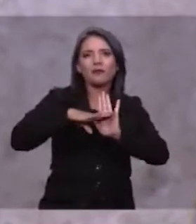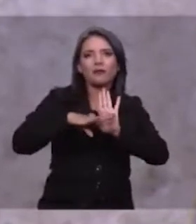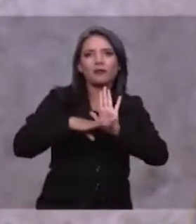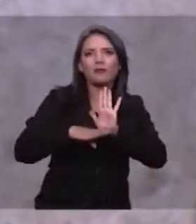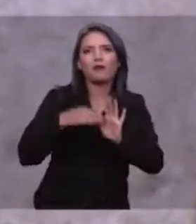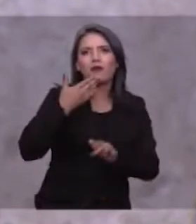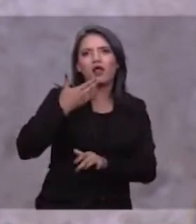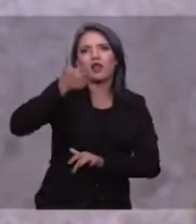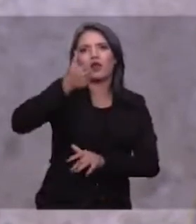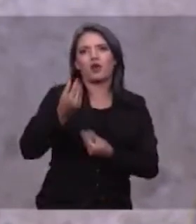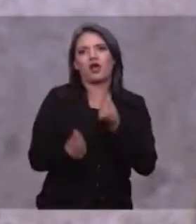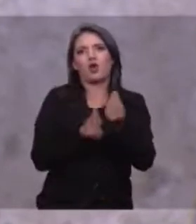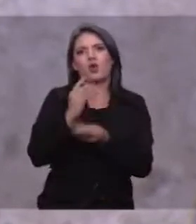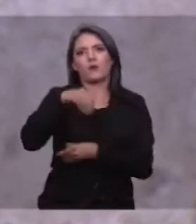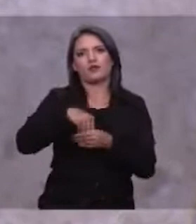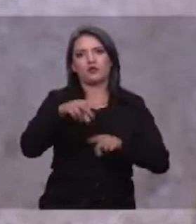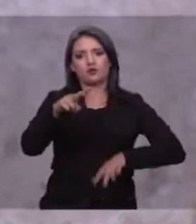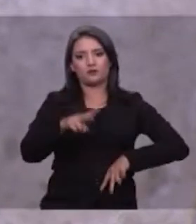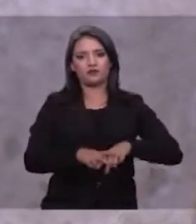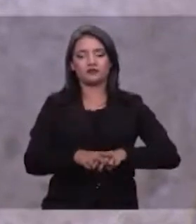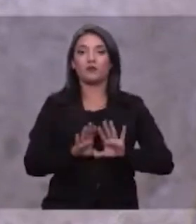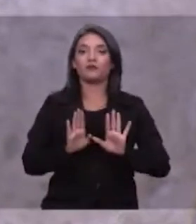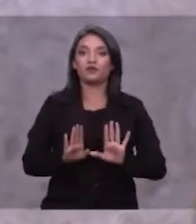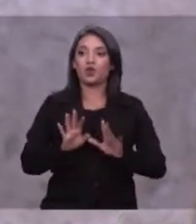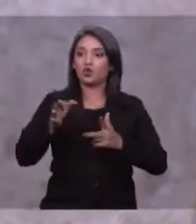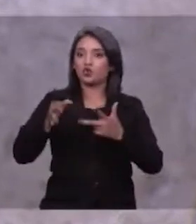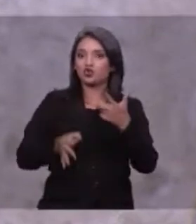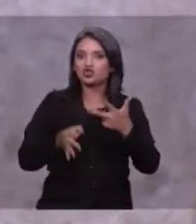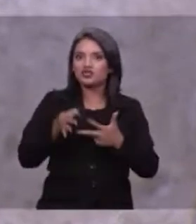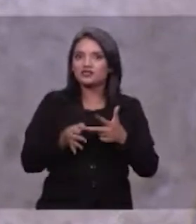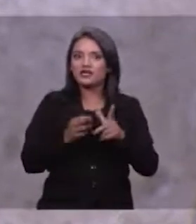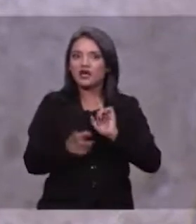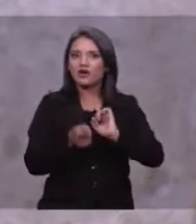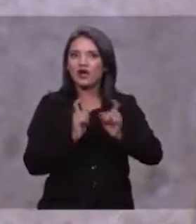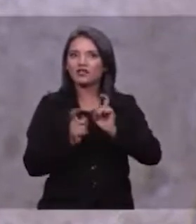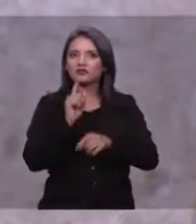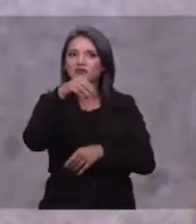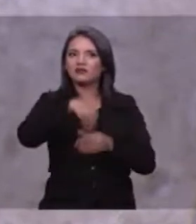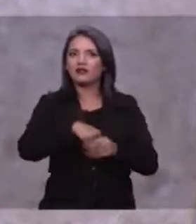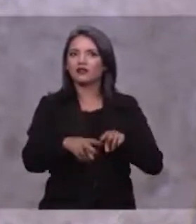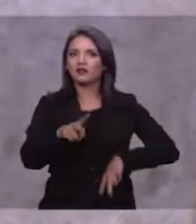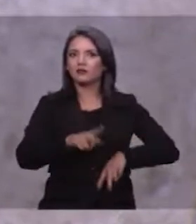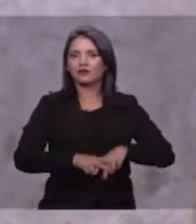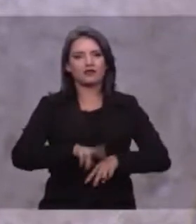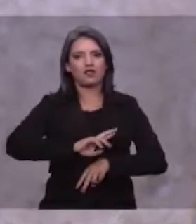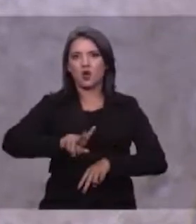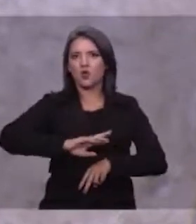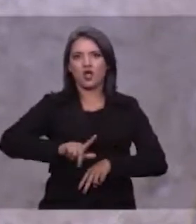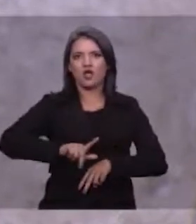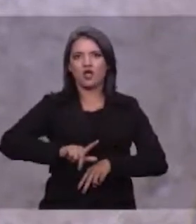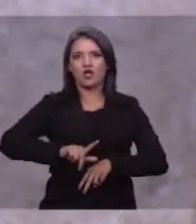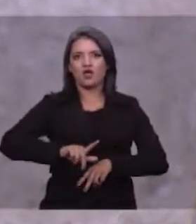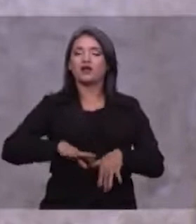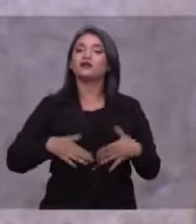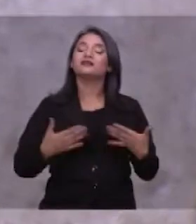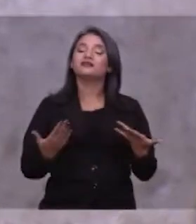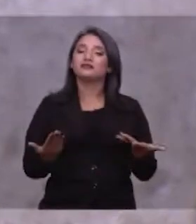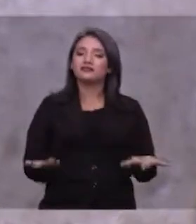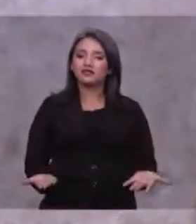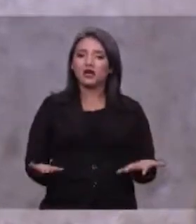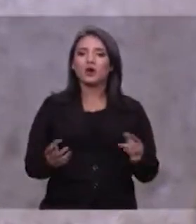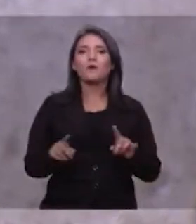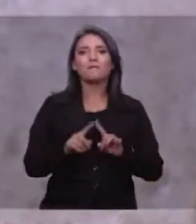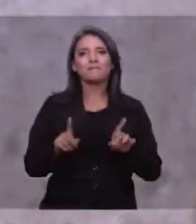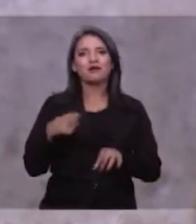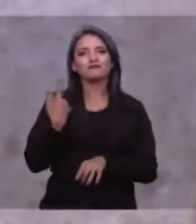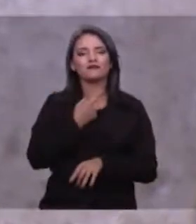condições. Registro que não é o judiciário que administra o sistema penitenciário. Seja como for,